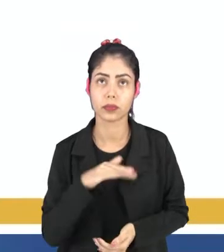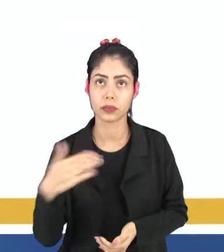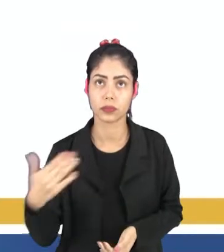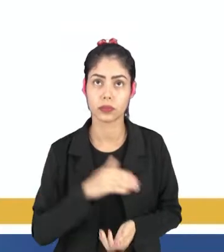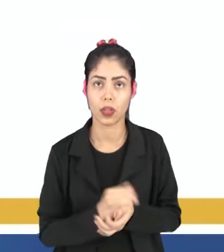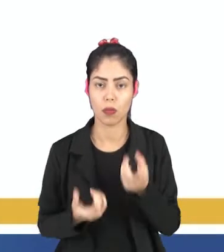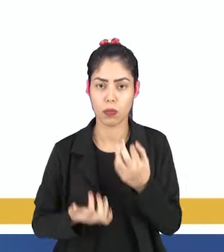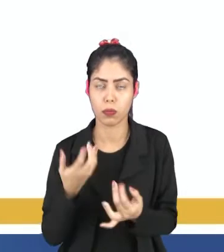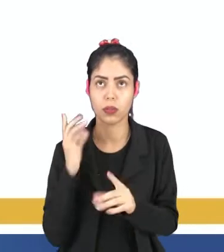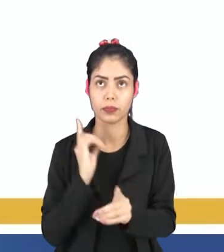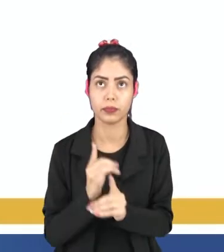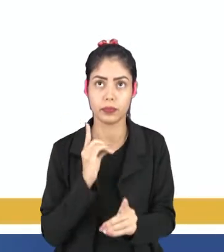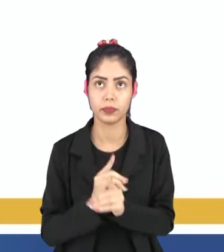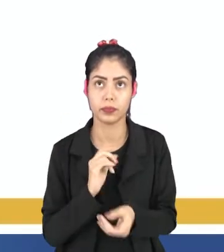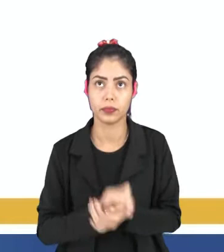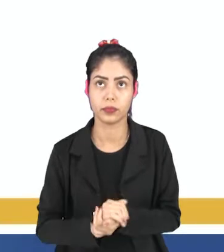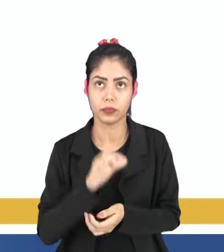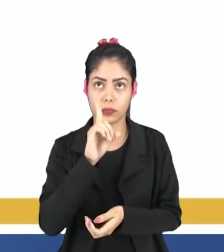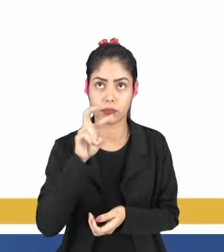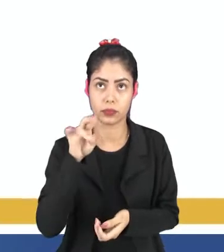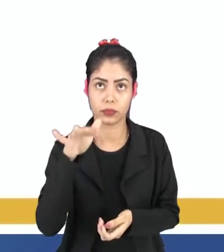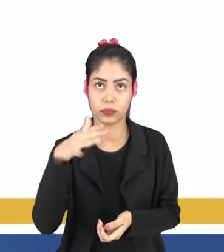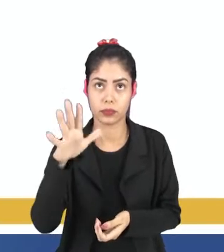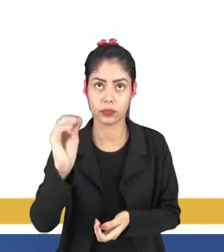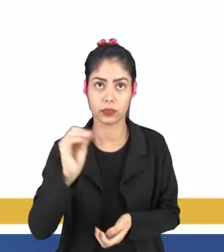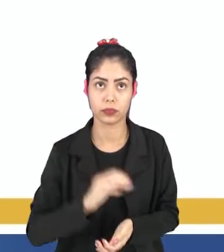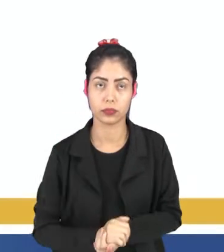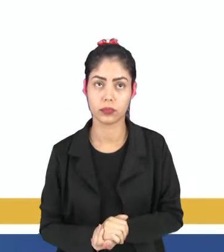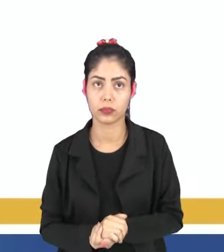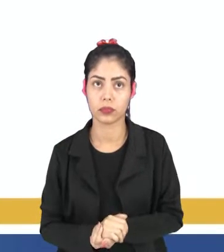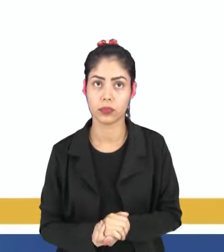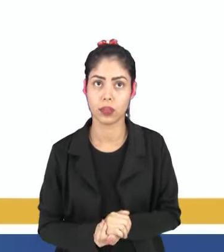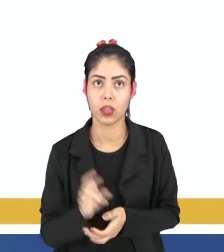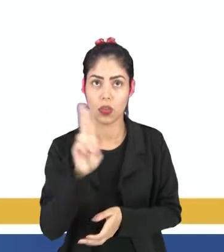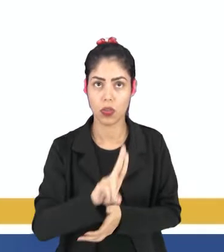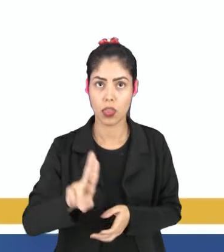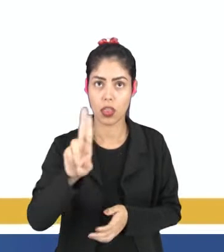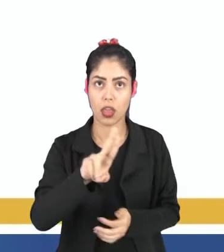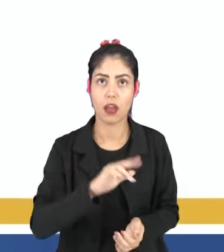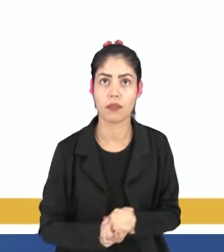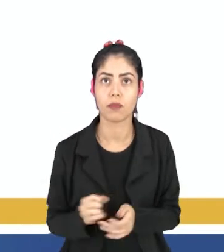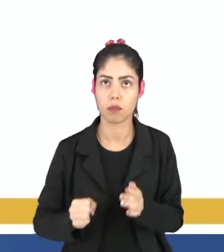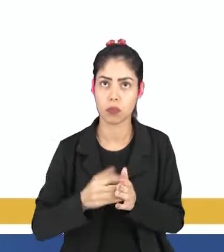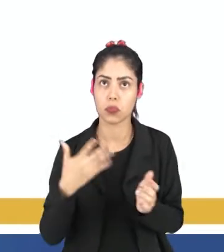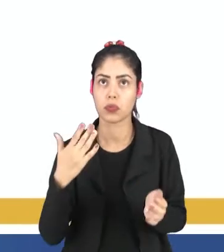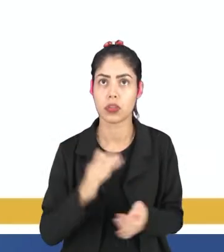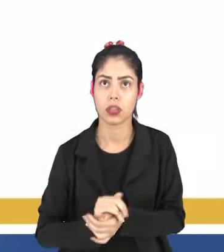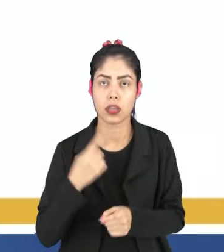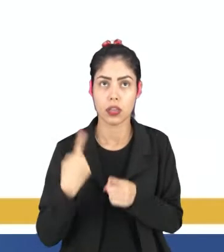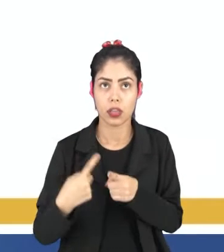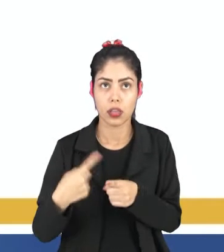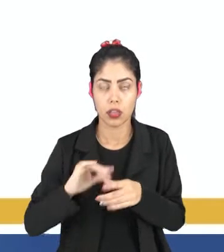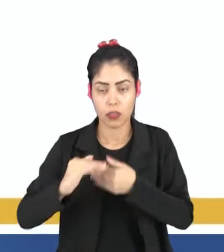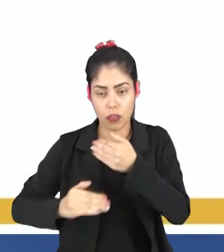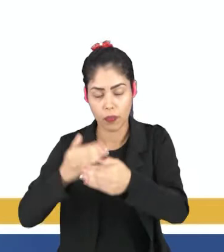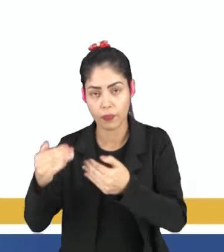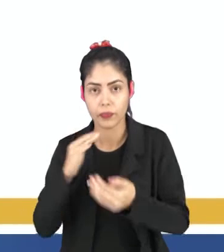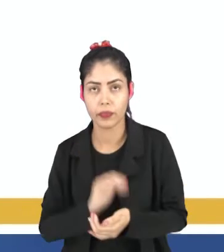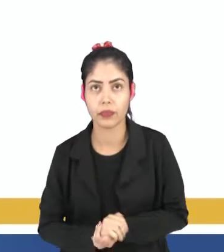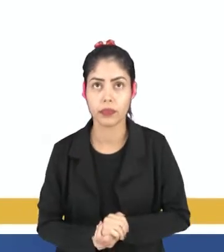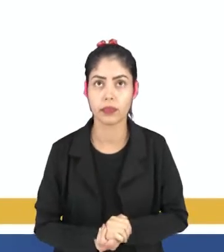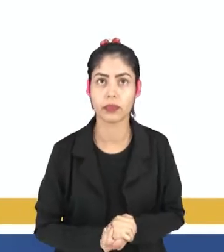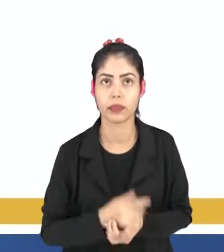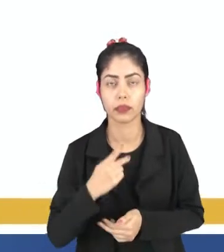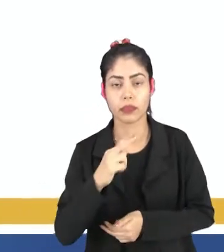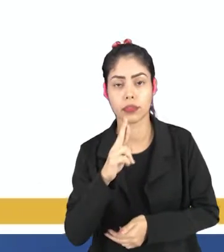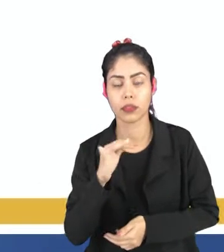Quando o fogo foi descoberto, surgiu o método de defumação. Né? Usavam e abusavam das técnicas por eles desenvolvidas, né? Os